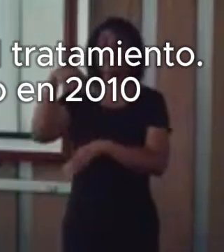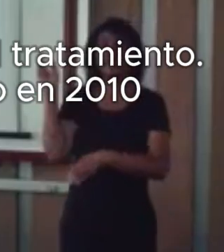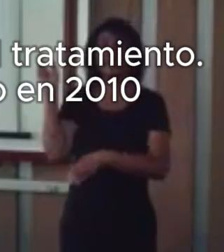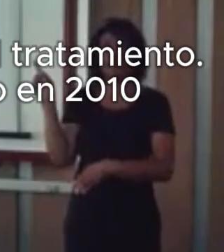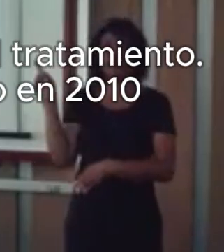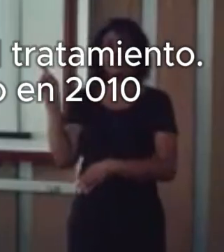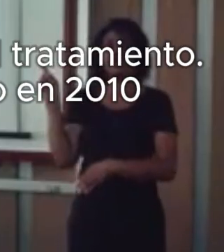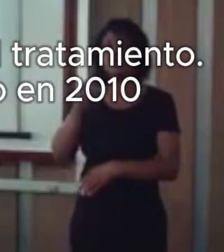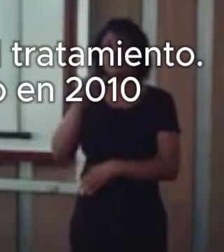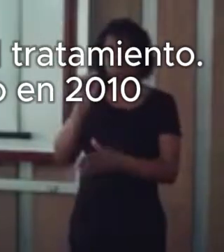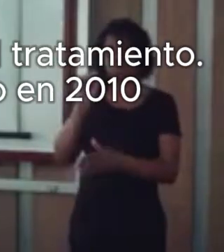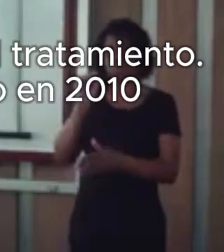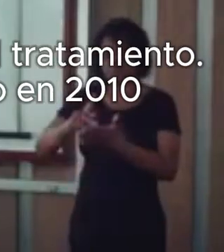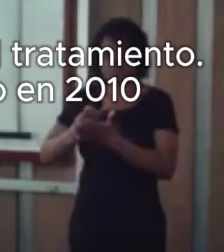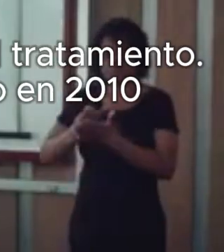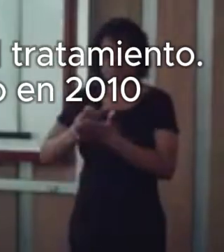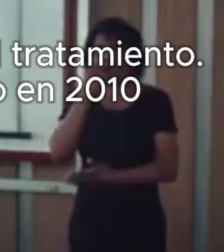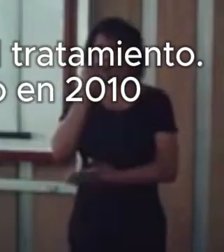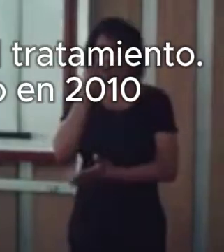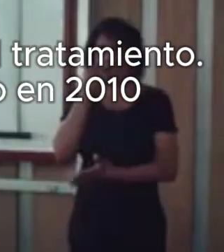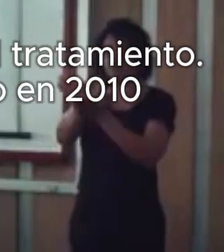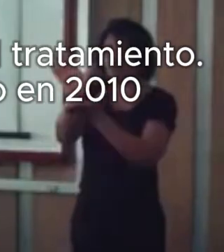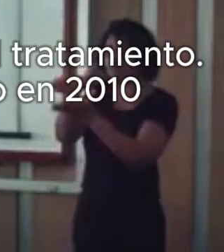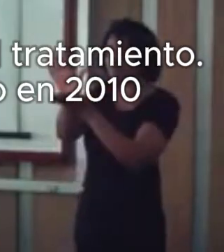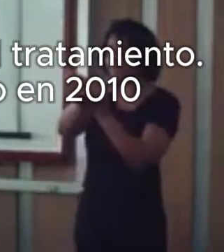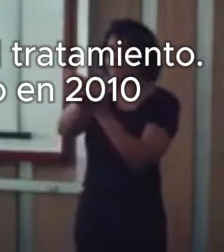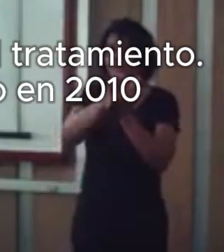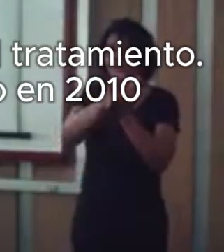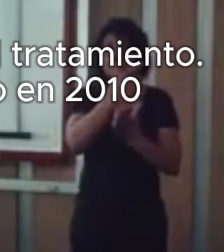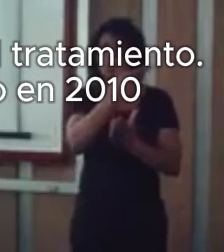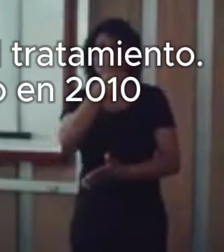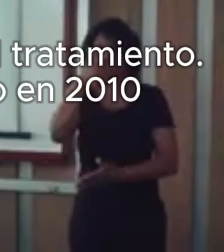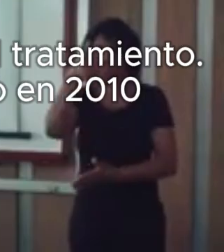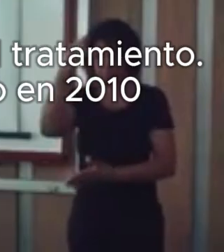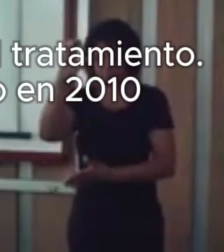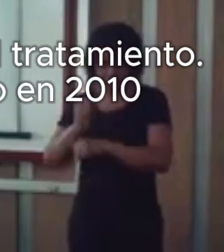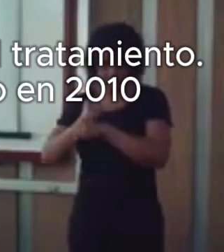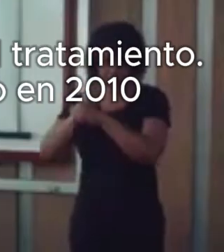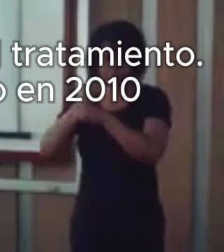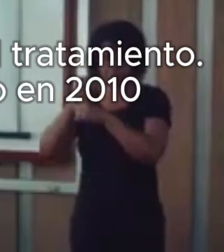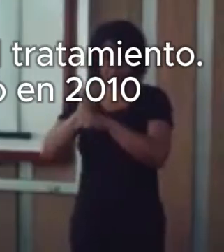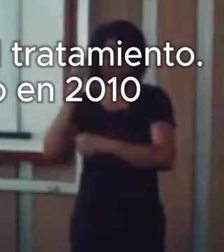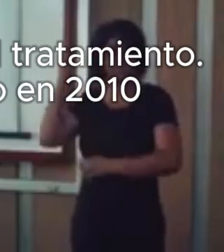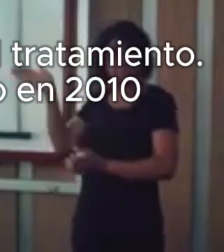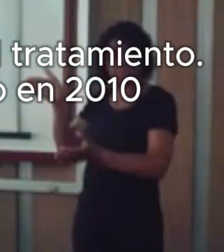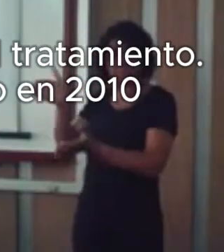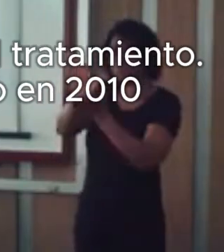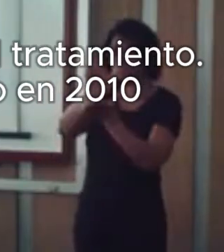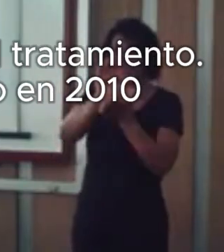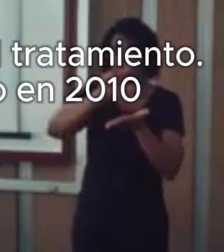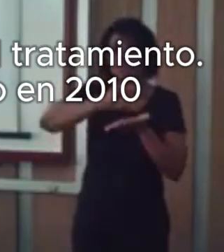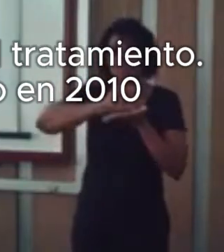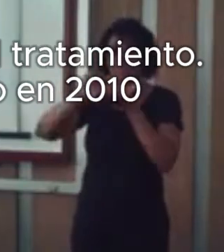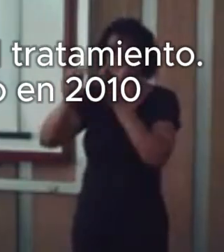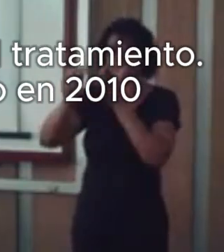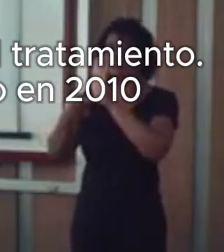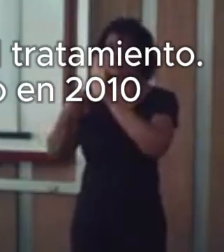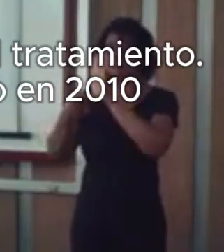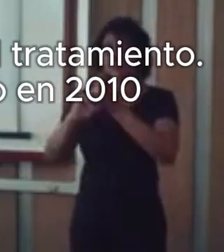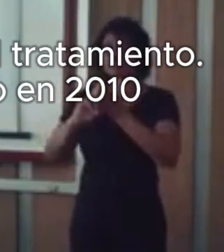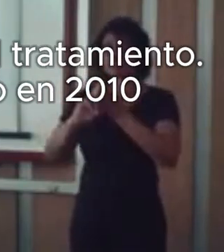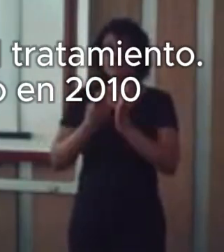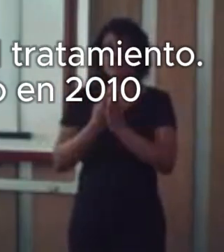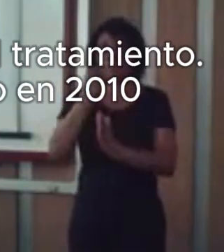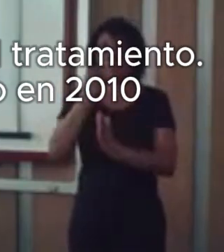da polilaminina em ratos, que foi publicado em 2010. Tá? Então, isso aqui é a publicação desse artigo que mostra o efeito